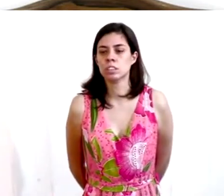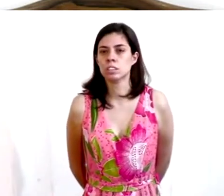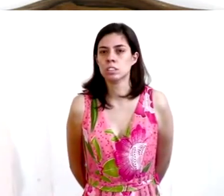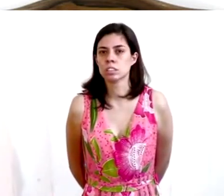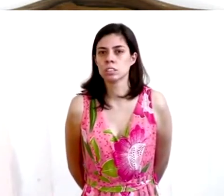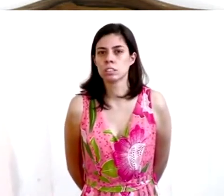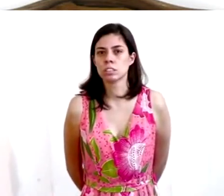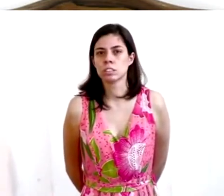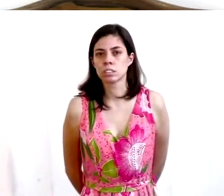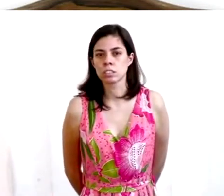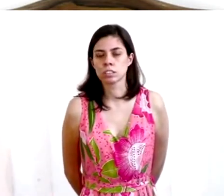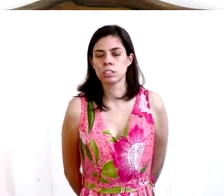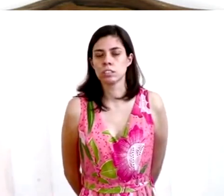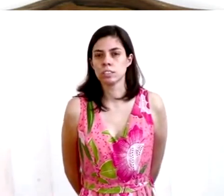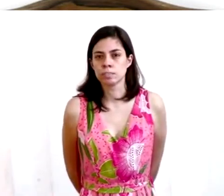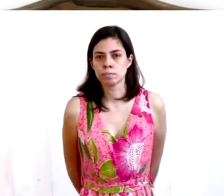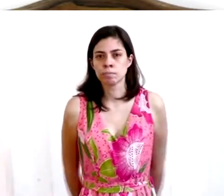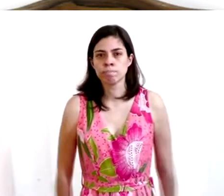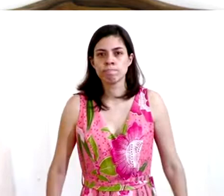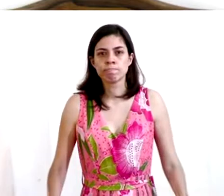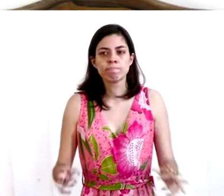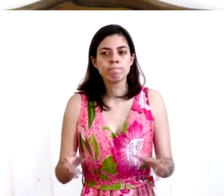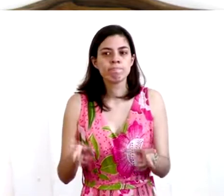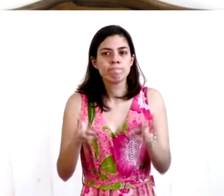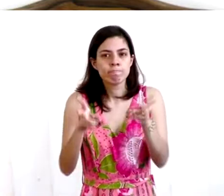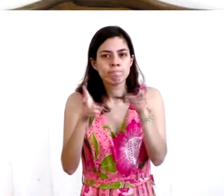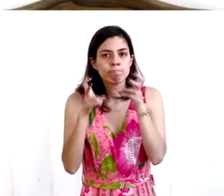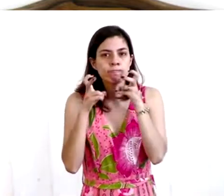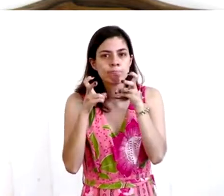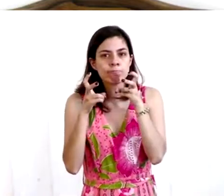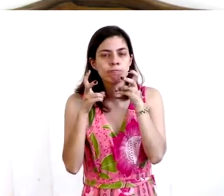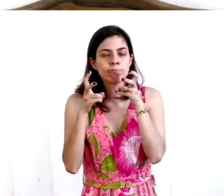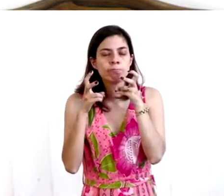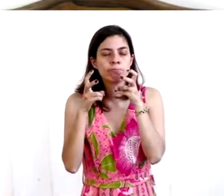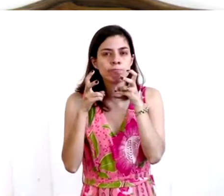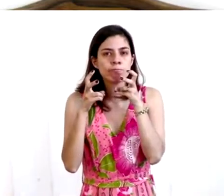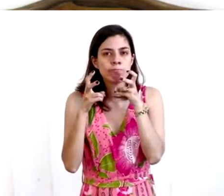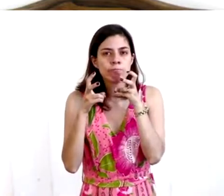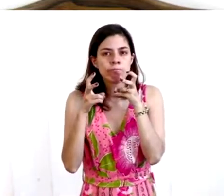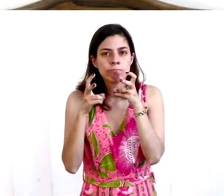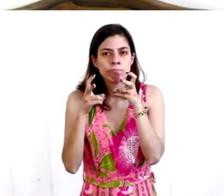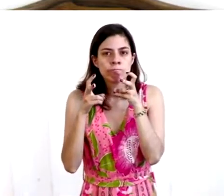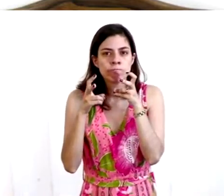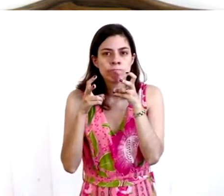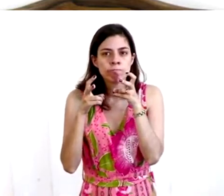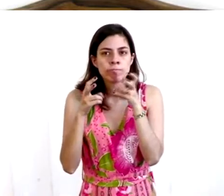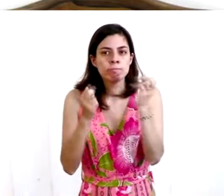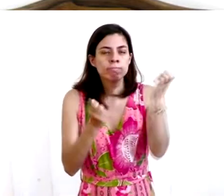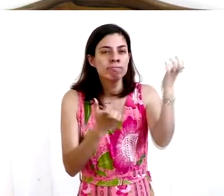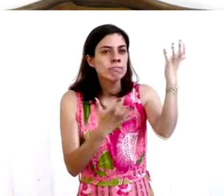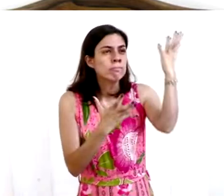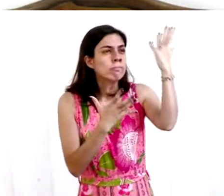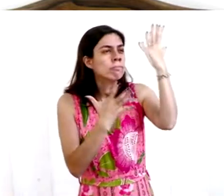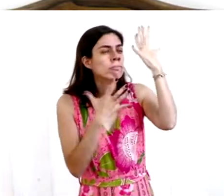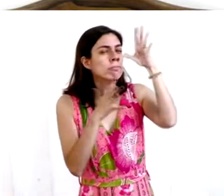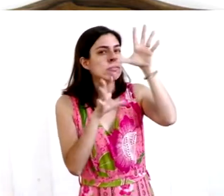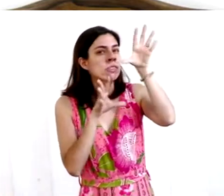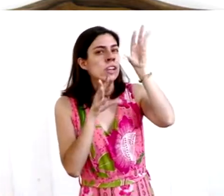perceber a bênção que é o poder de Deus vir na direção do